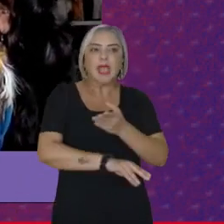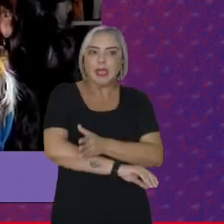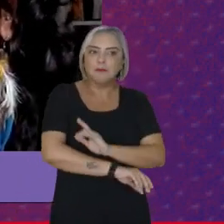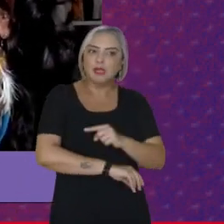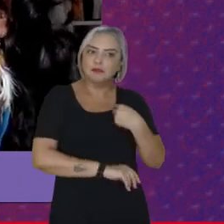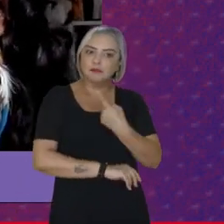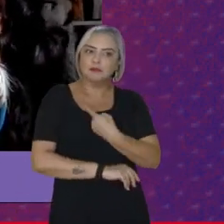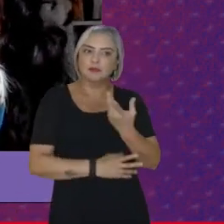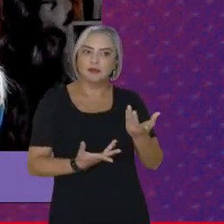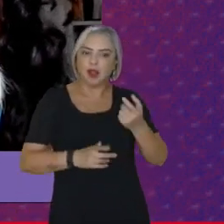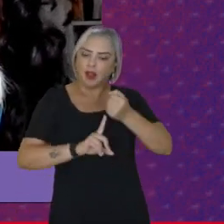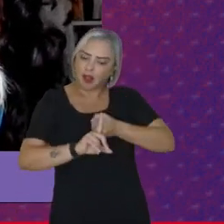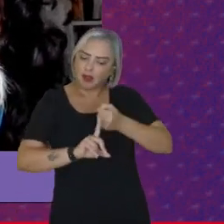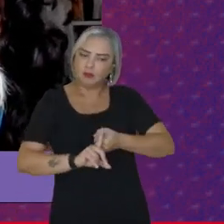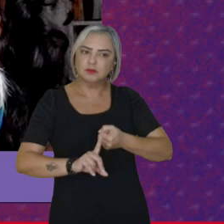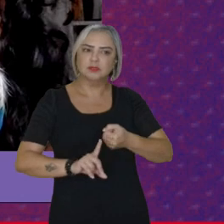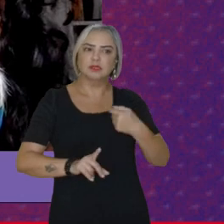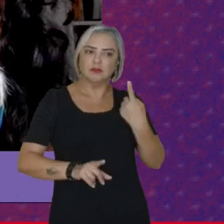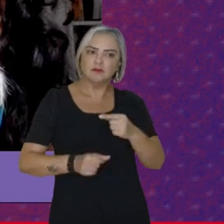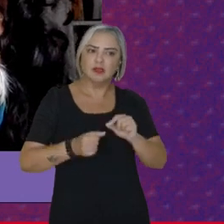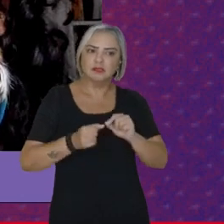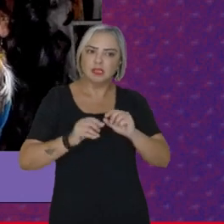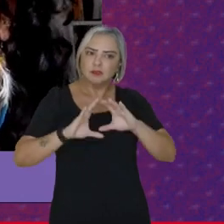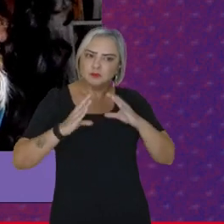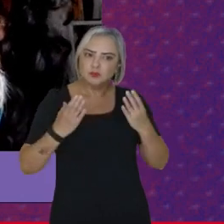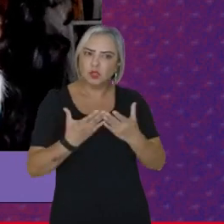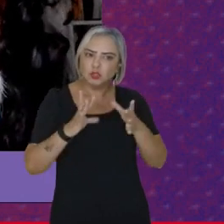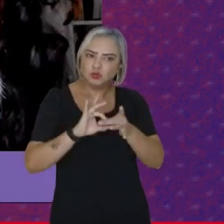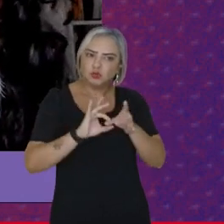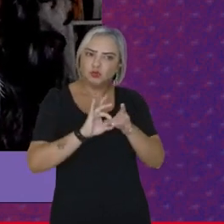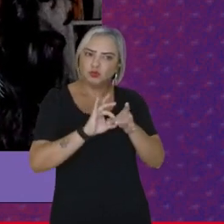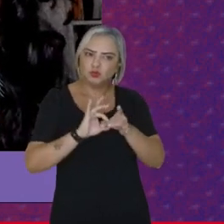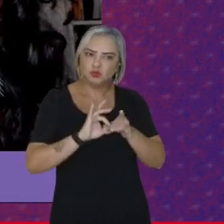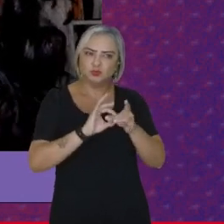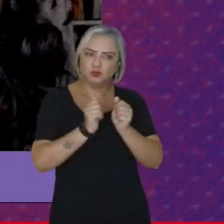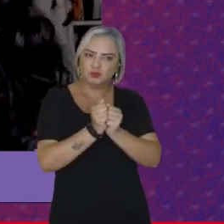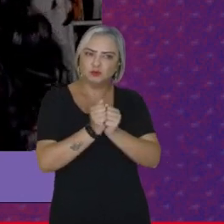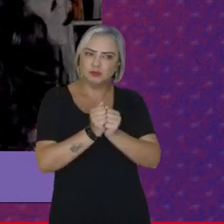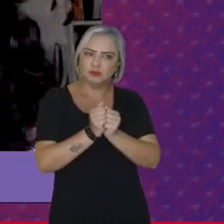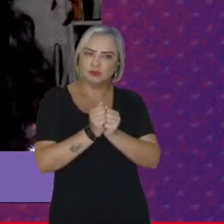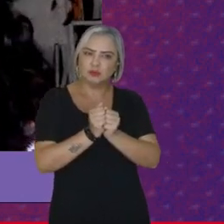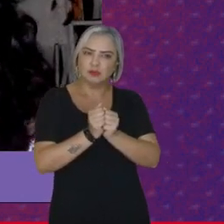gente está tendo, sobre a luta que a gente faz coletivamente, para a gente poder